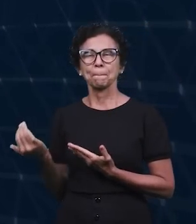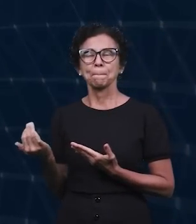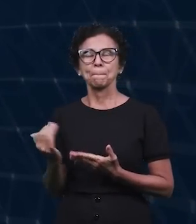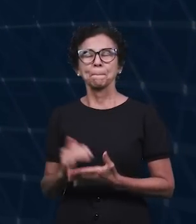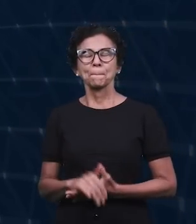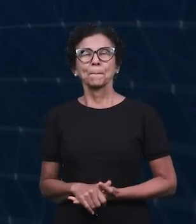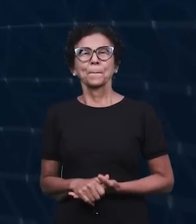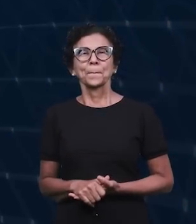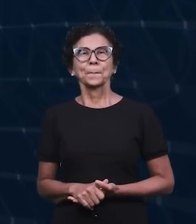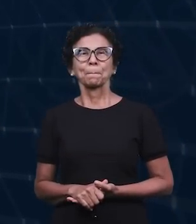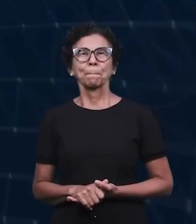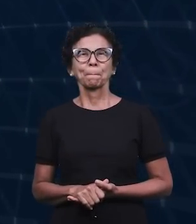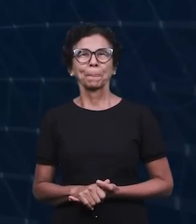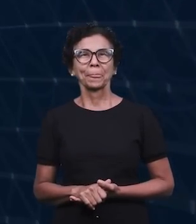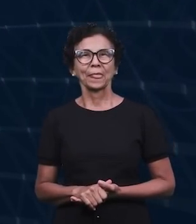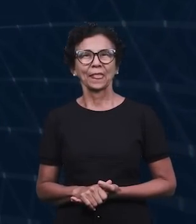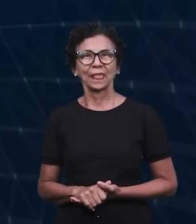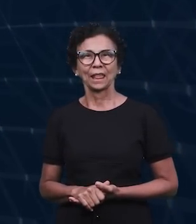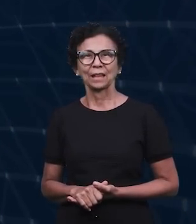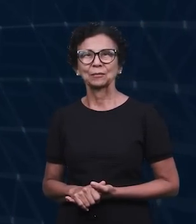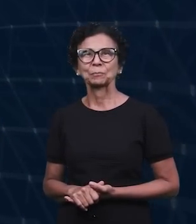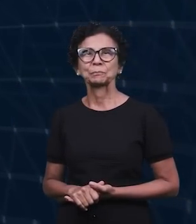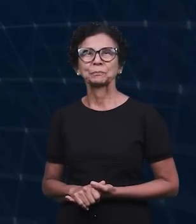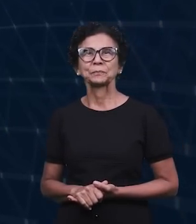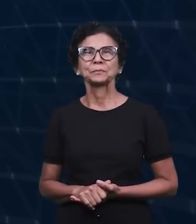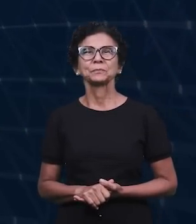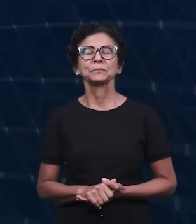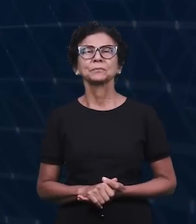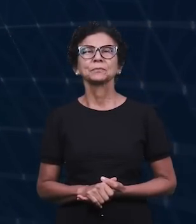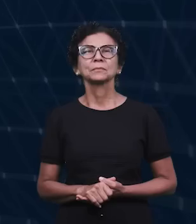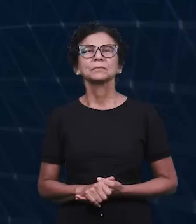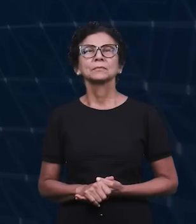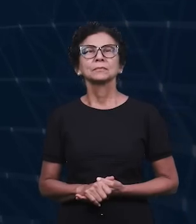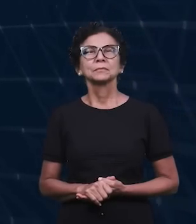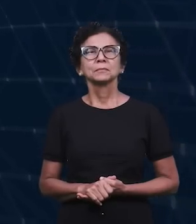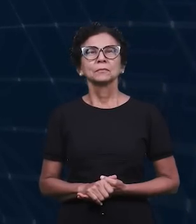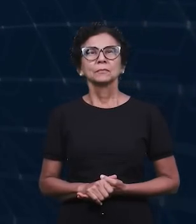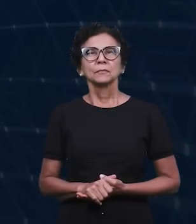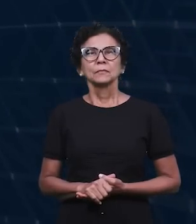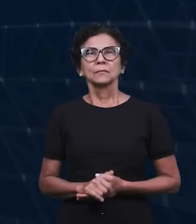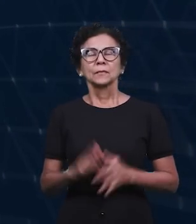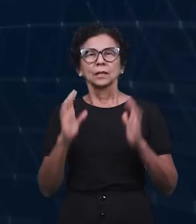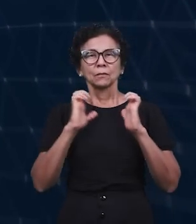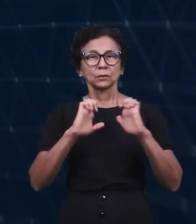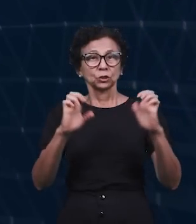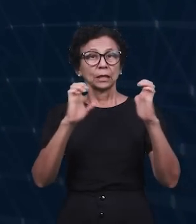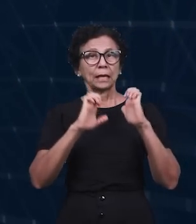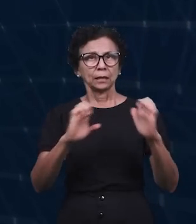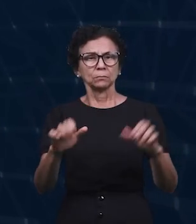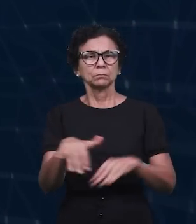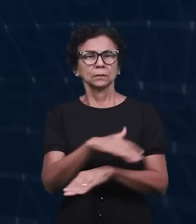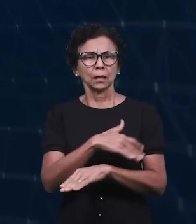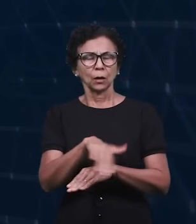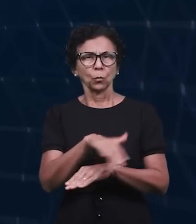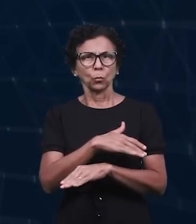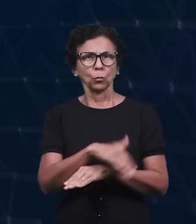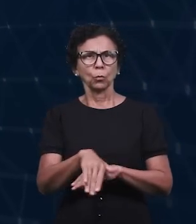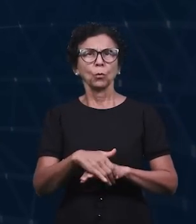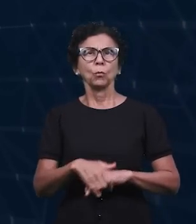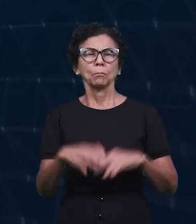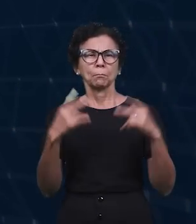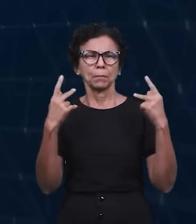Sem Fronteiras com os irmãos da ICM Vila Operária, 25 de agosto, onde a palavra deste Evangelho eterno foi pregada a